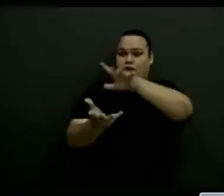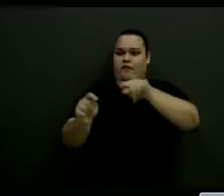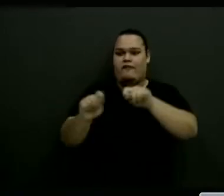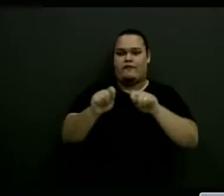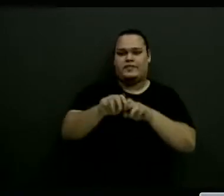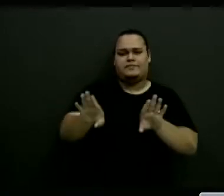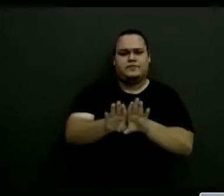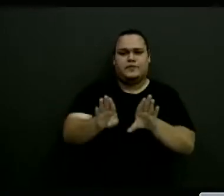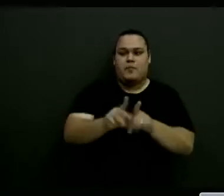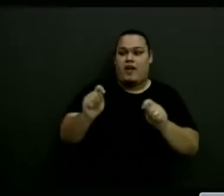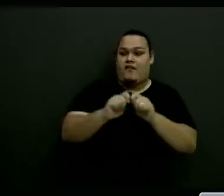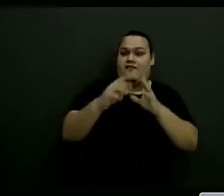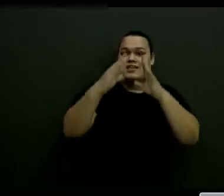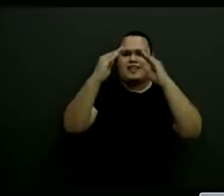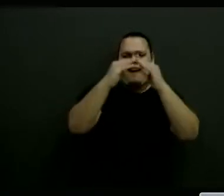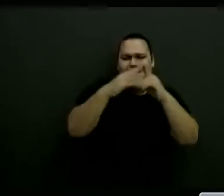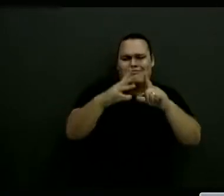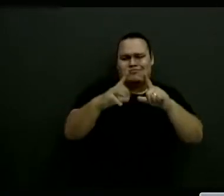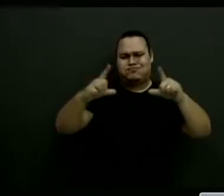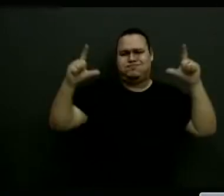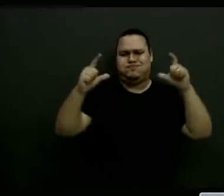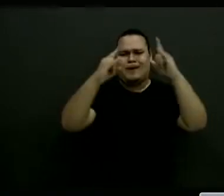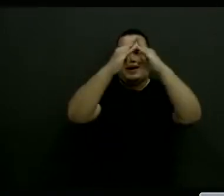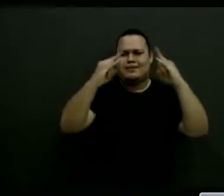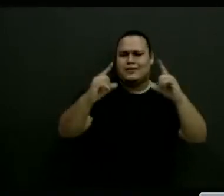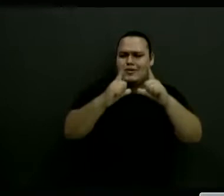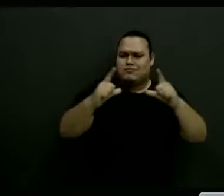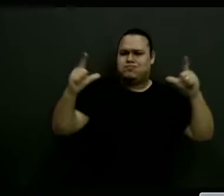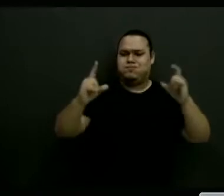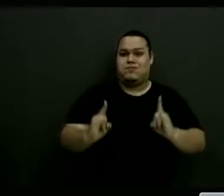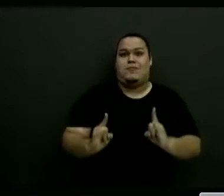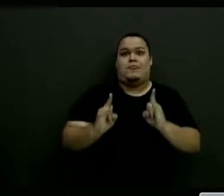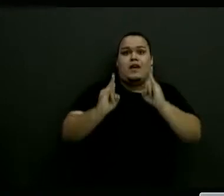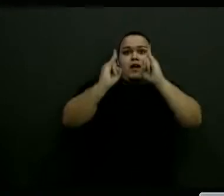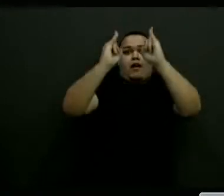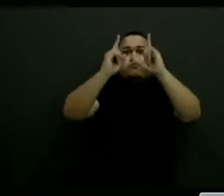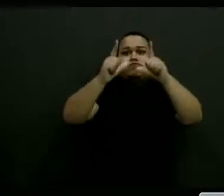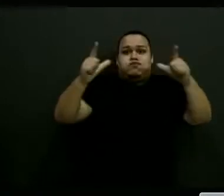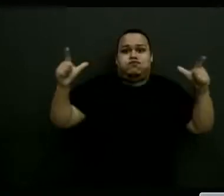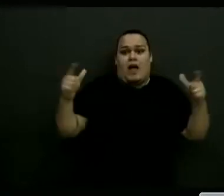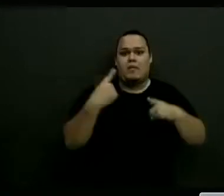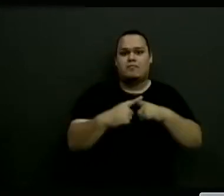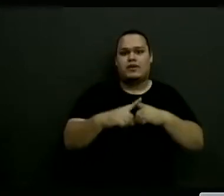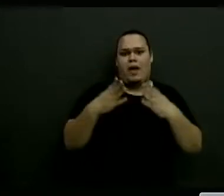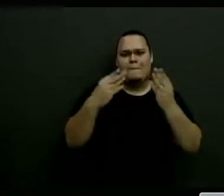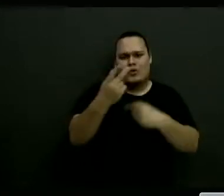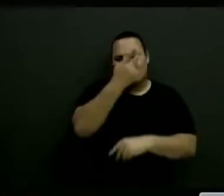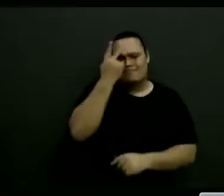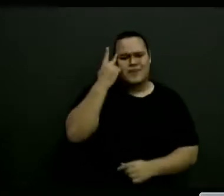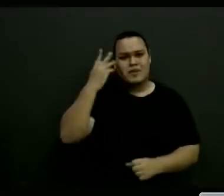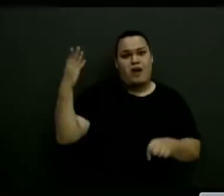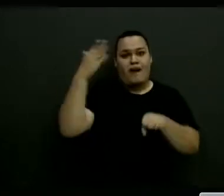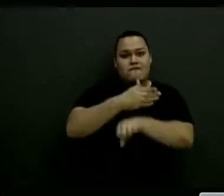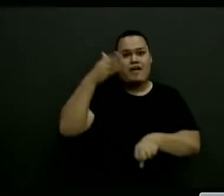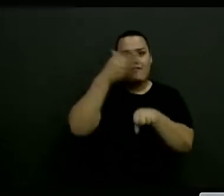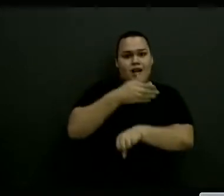dos edifícios. Não poderão conter as multidões que virão por todo